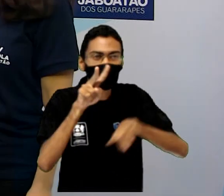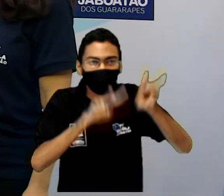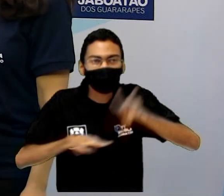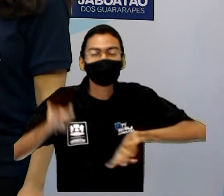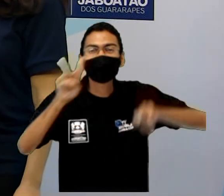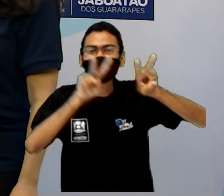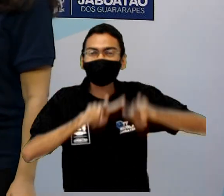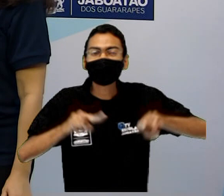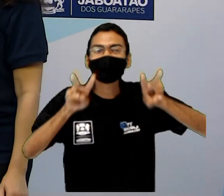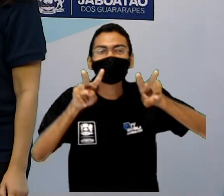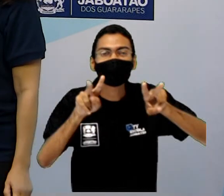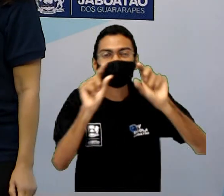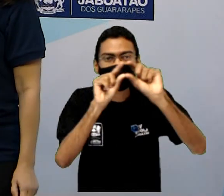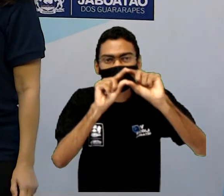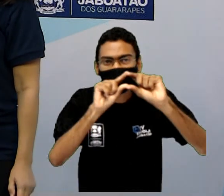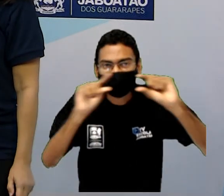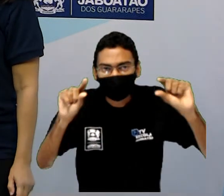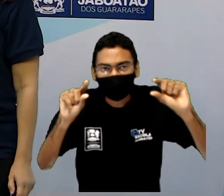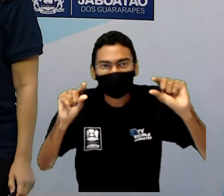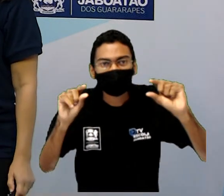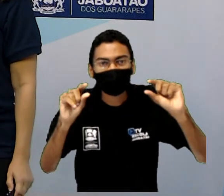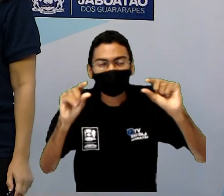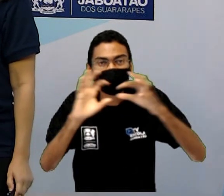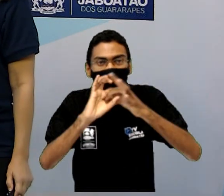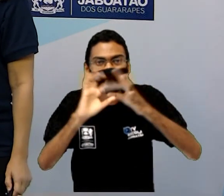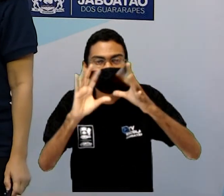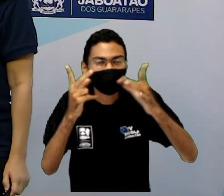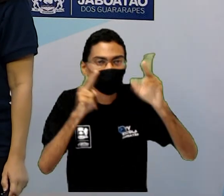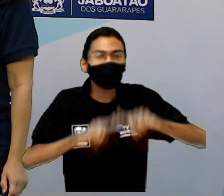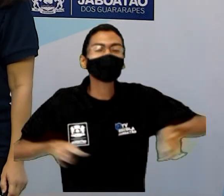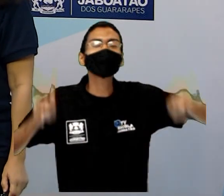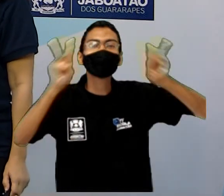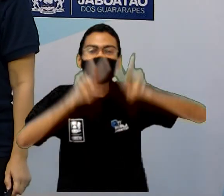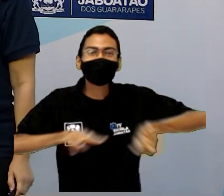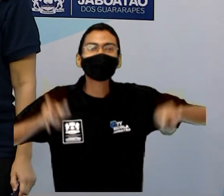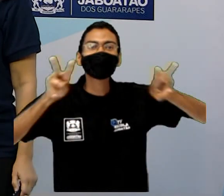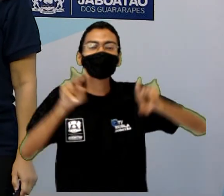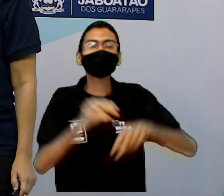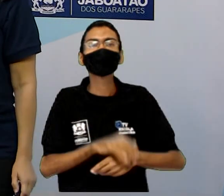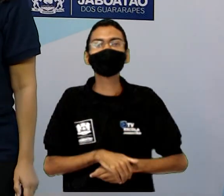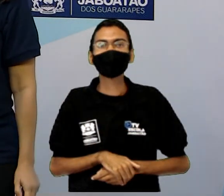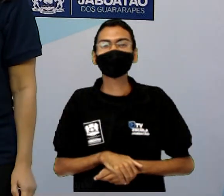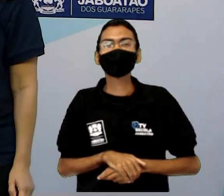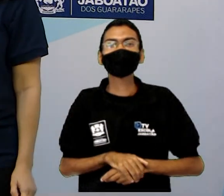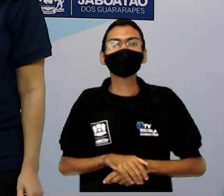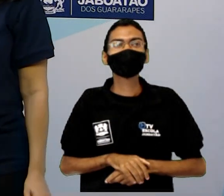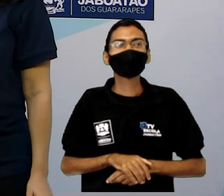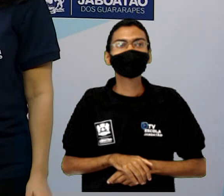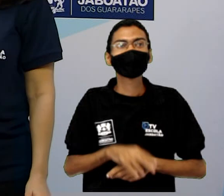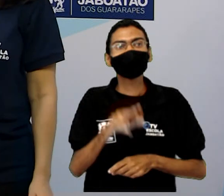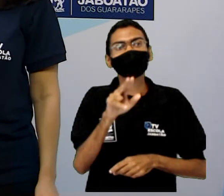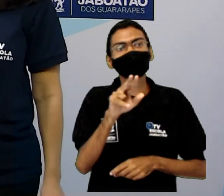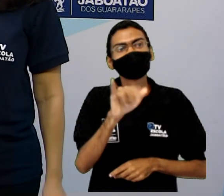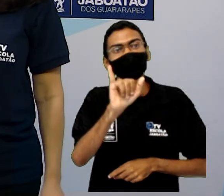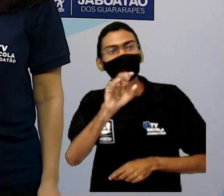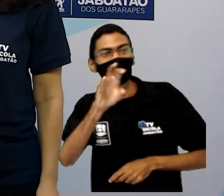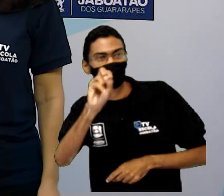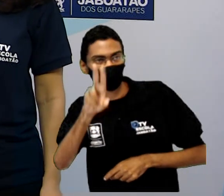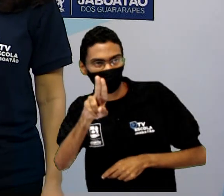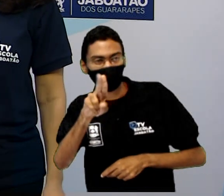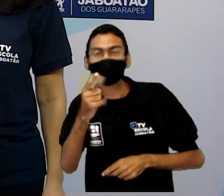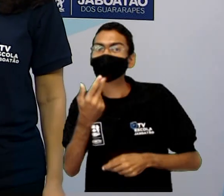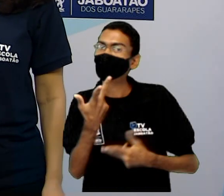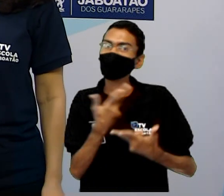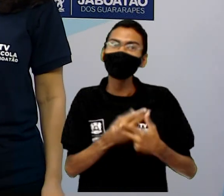quê? Porque o you, ele é invariável. O pronome you, que significa você ou vocês, ele vai